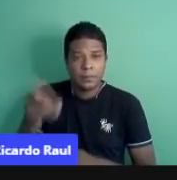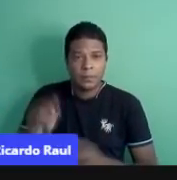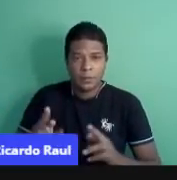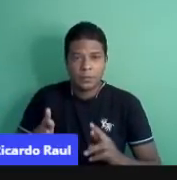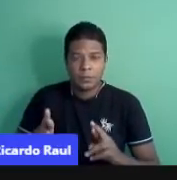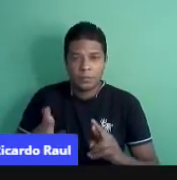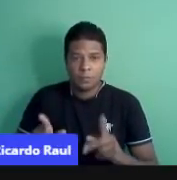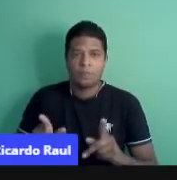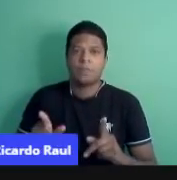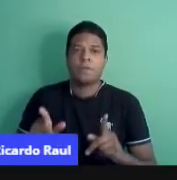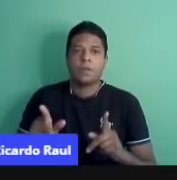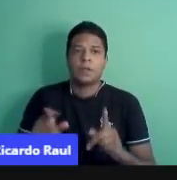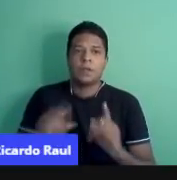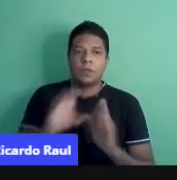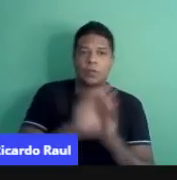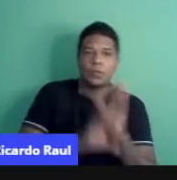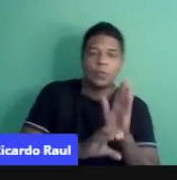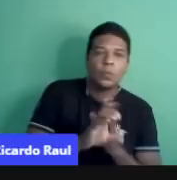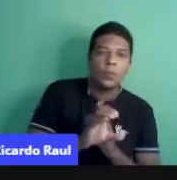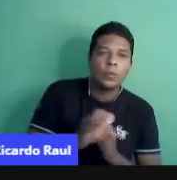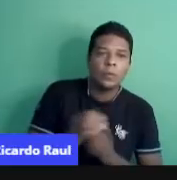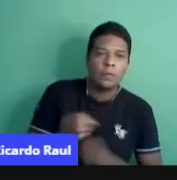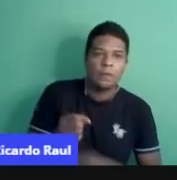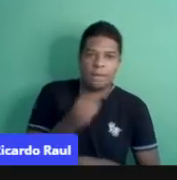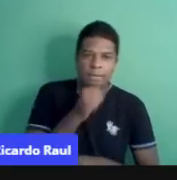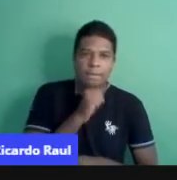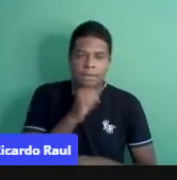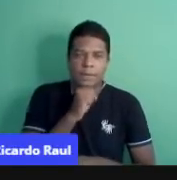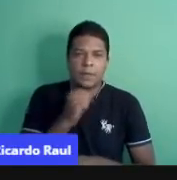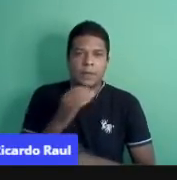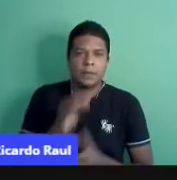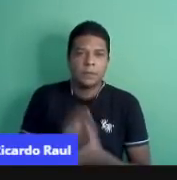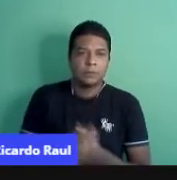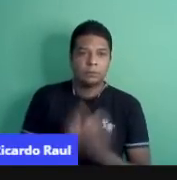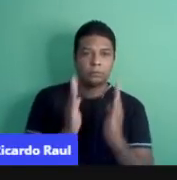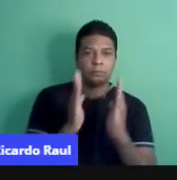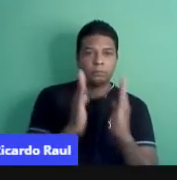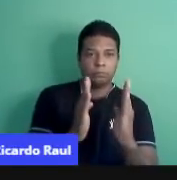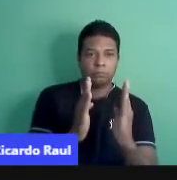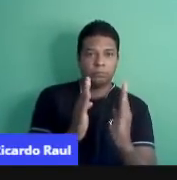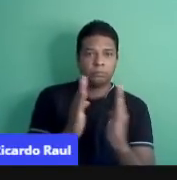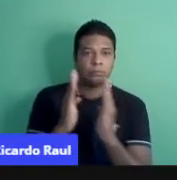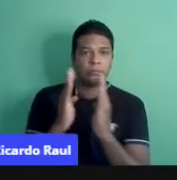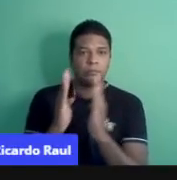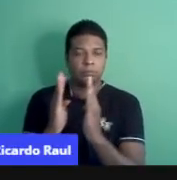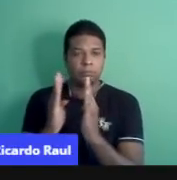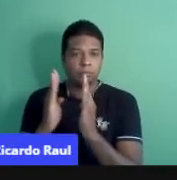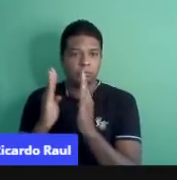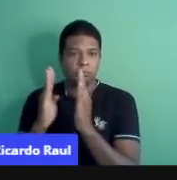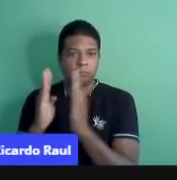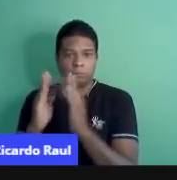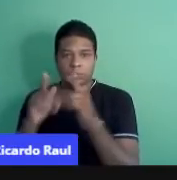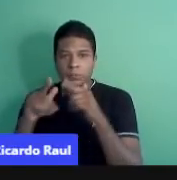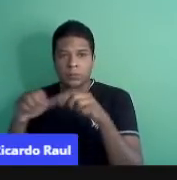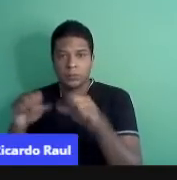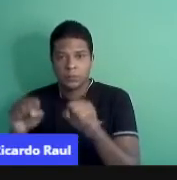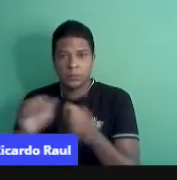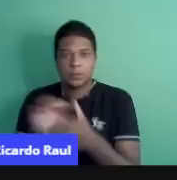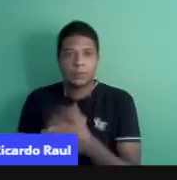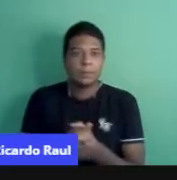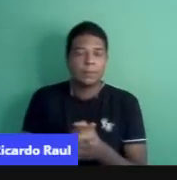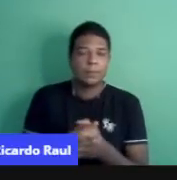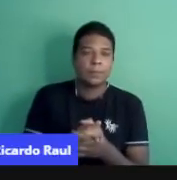antigo. Nós podemos perceber ali que ela aparece em colunas as linguagens, então artes